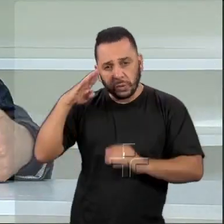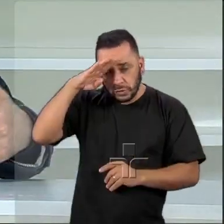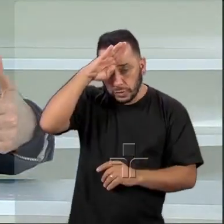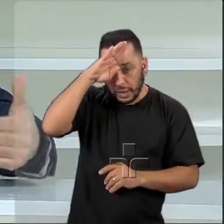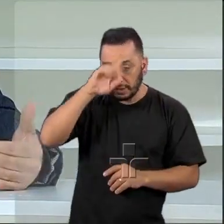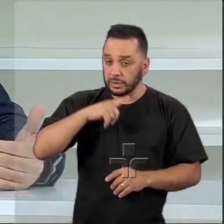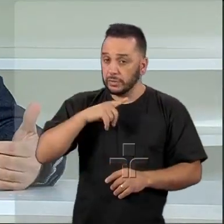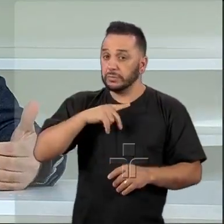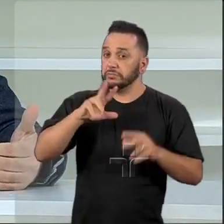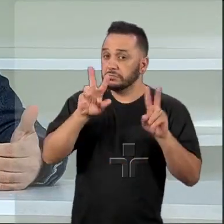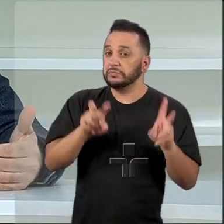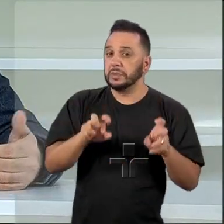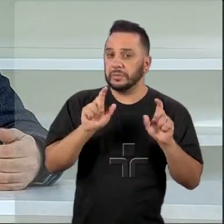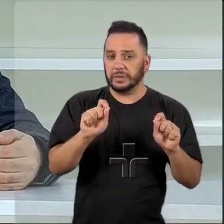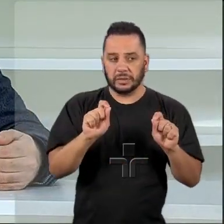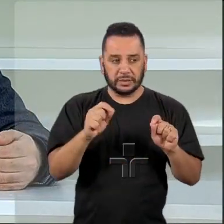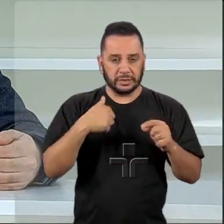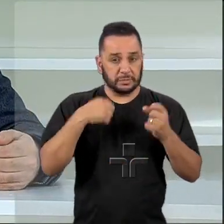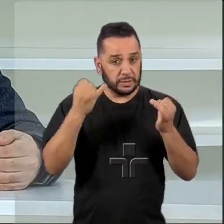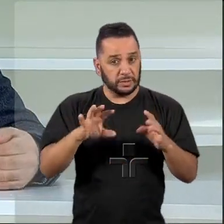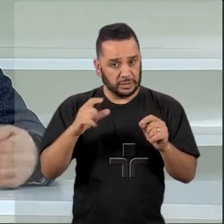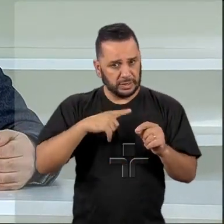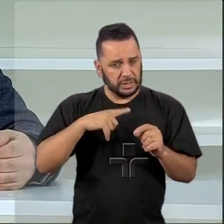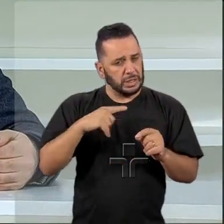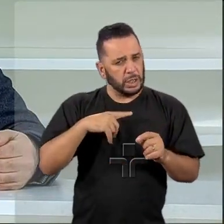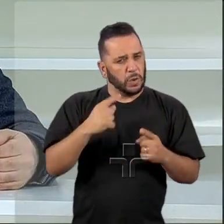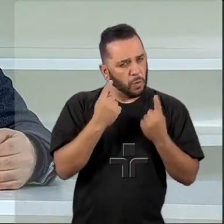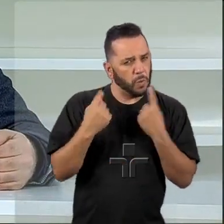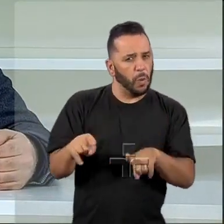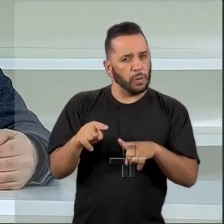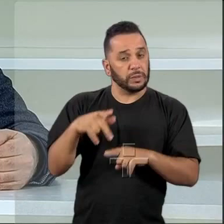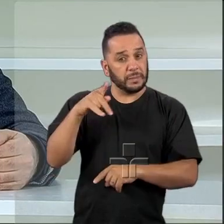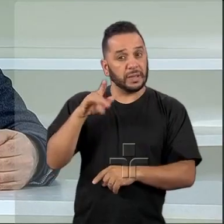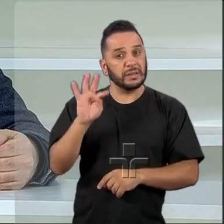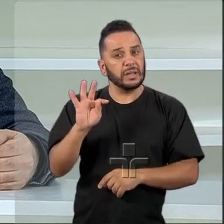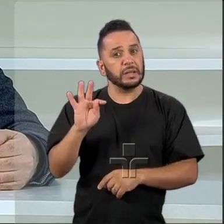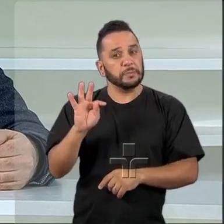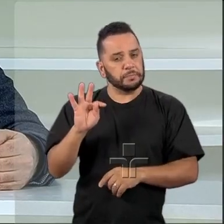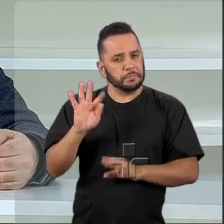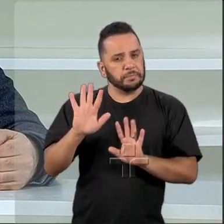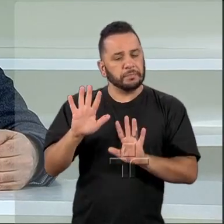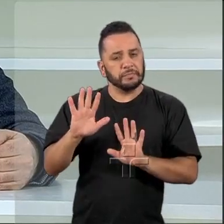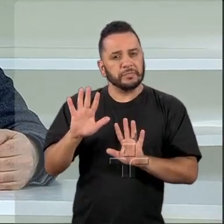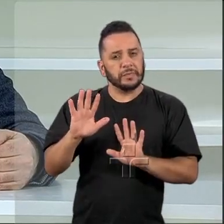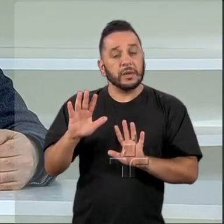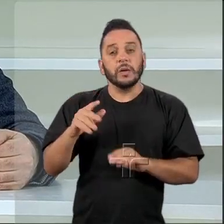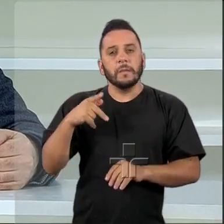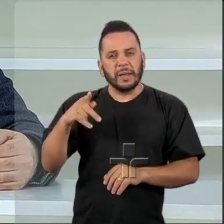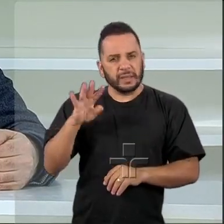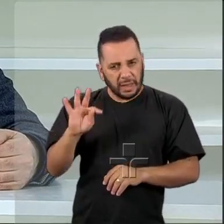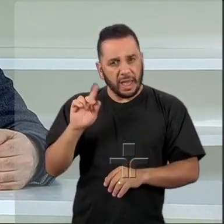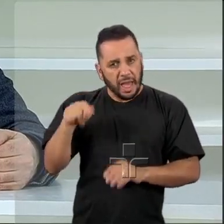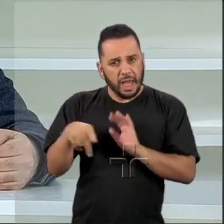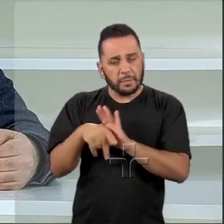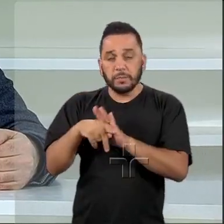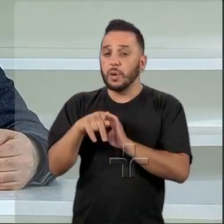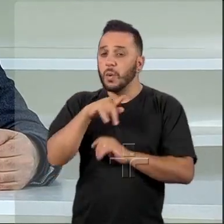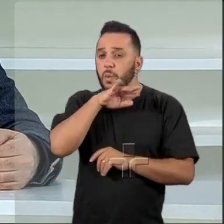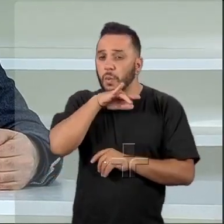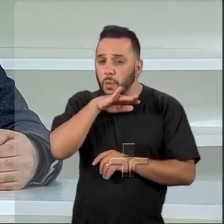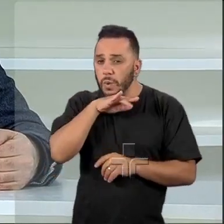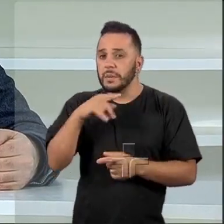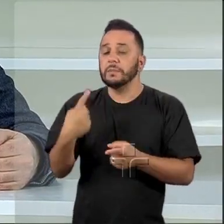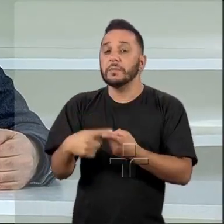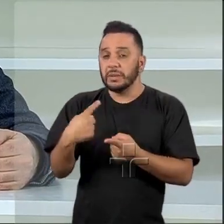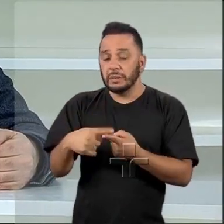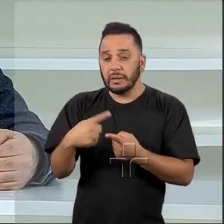seguinte, tem uma parte do antipetismo muito importante que diz o seguinte, o PT é ruim porque o PT é